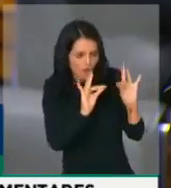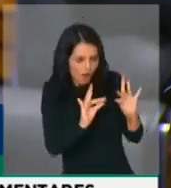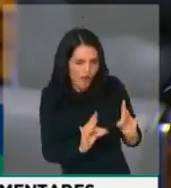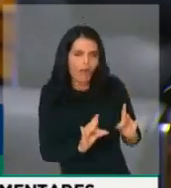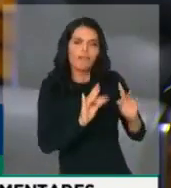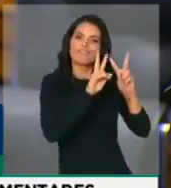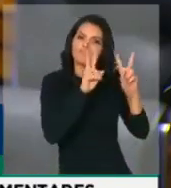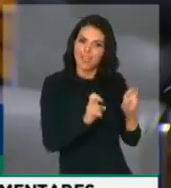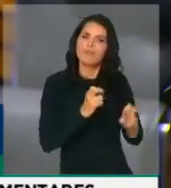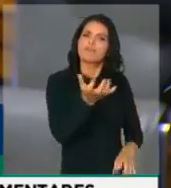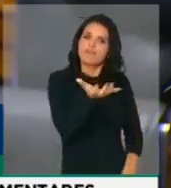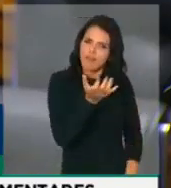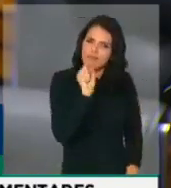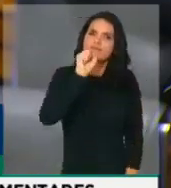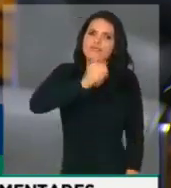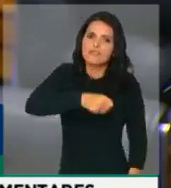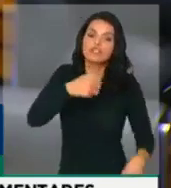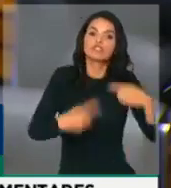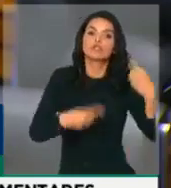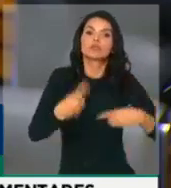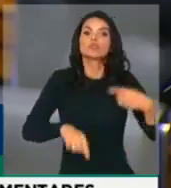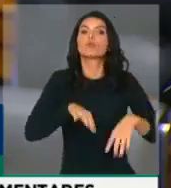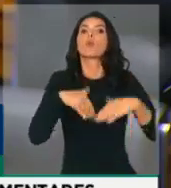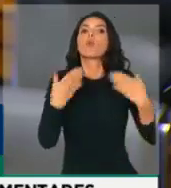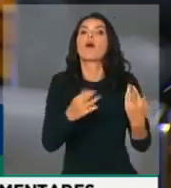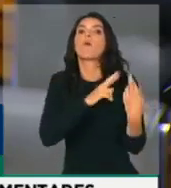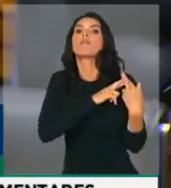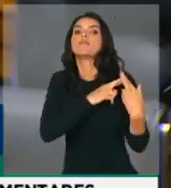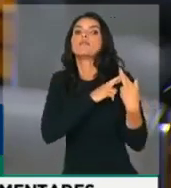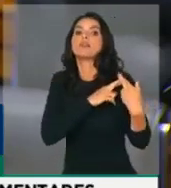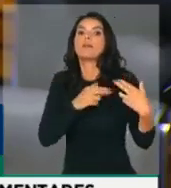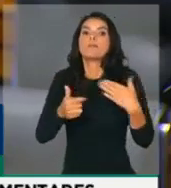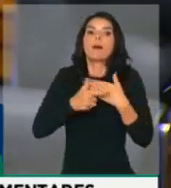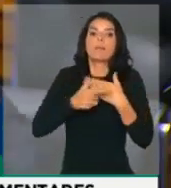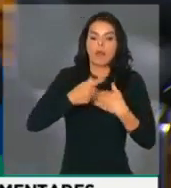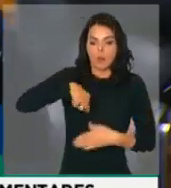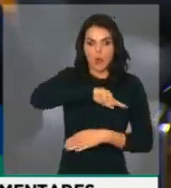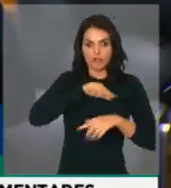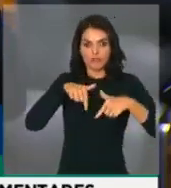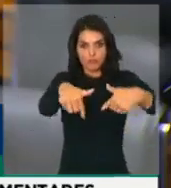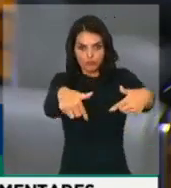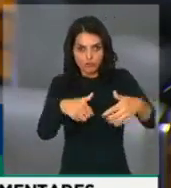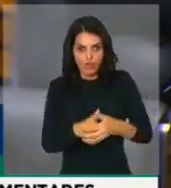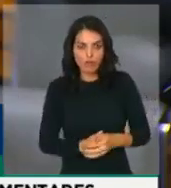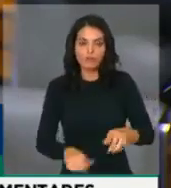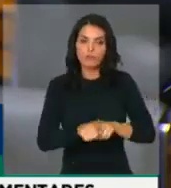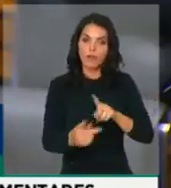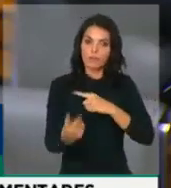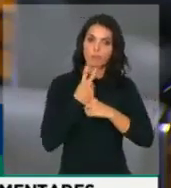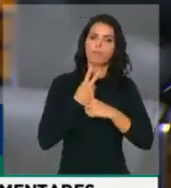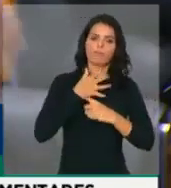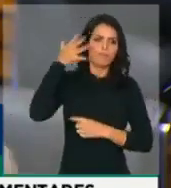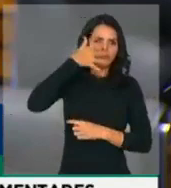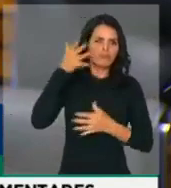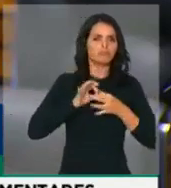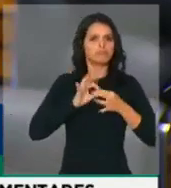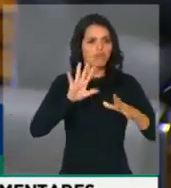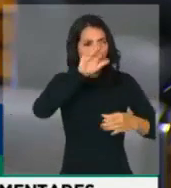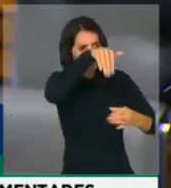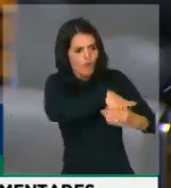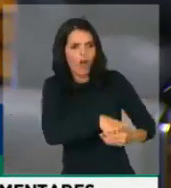Nós queremos, sim, discutir as prerrogativas do parlamento. Nós queremos, sim, garantir a imunidade da palavra, do